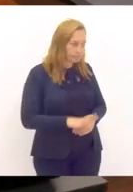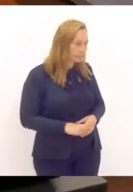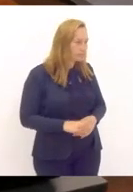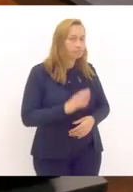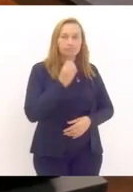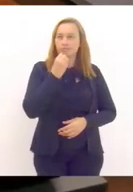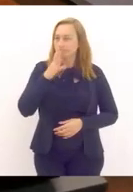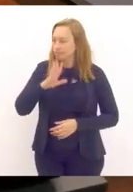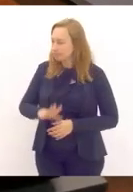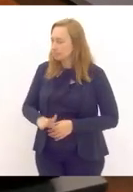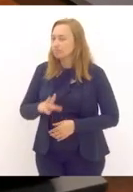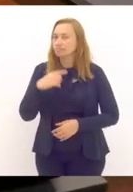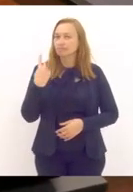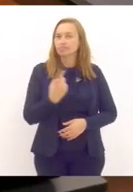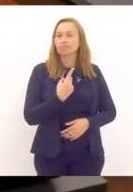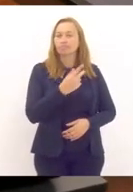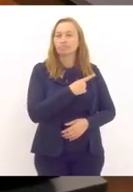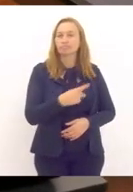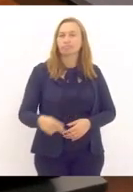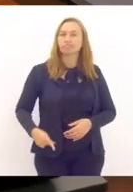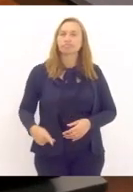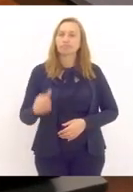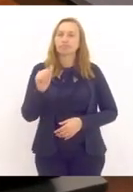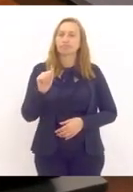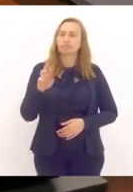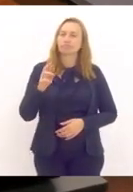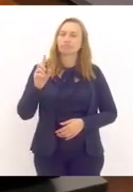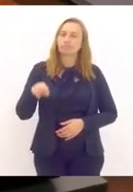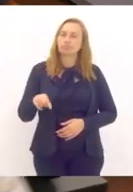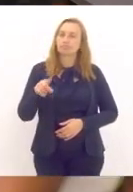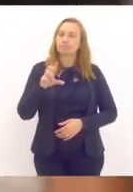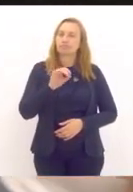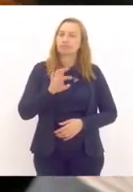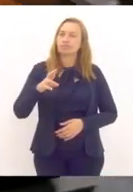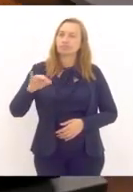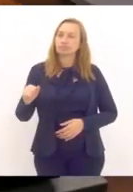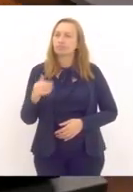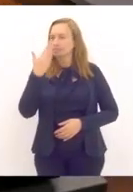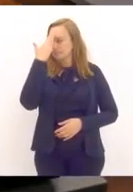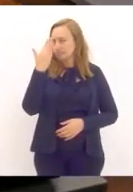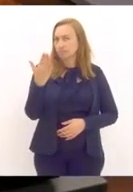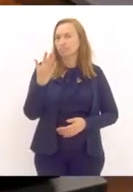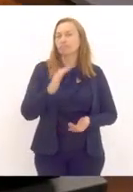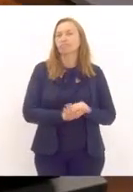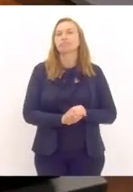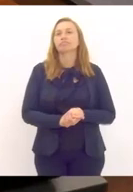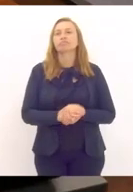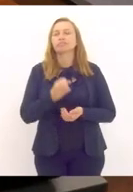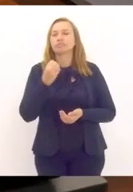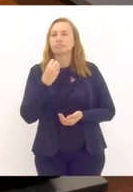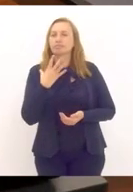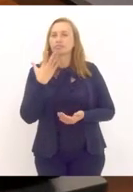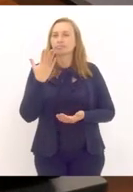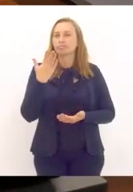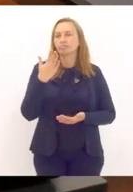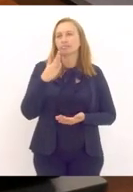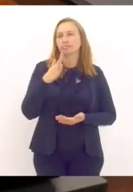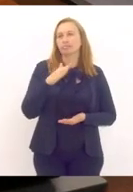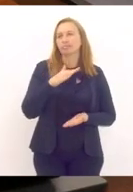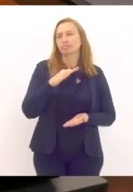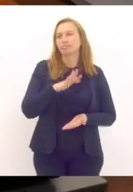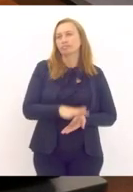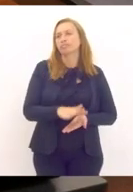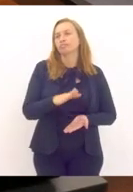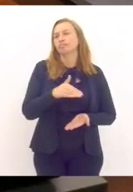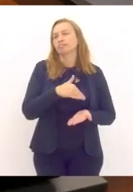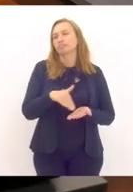Boa tarde ao nosso presidente André Correia, boa tarde aos secretários e subsecretários, e